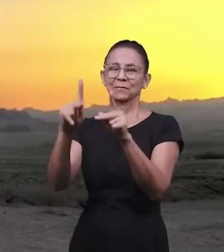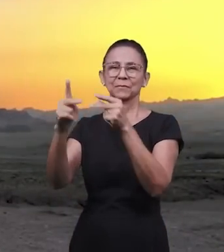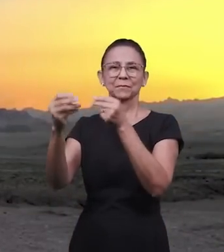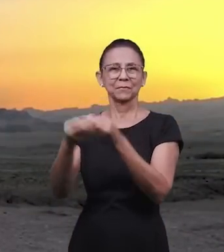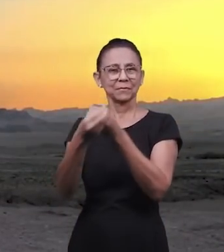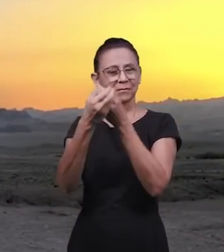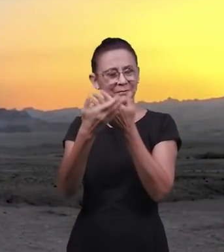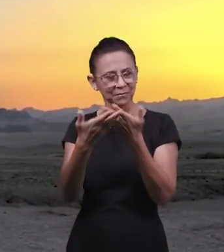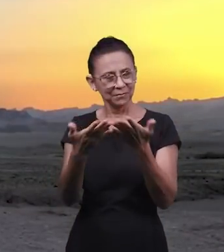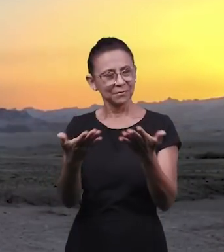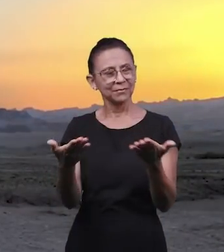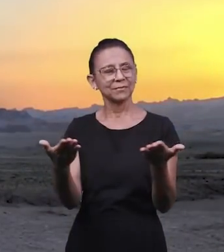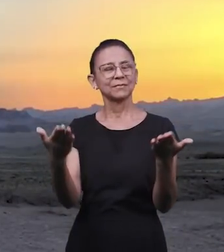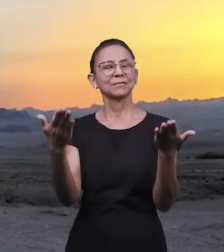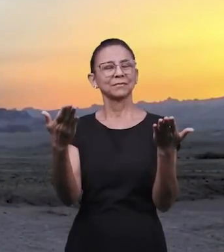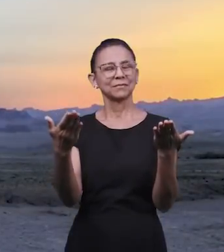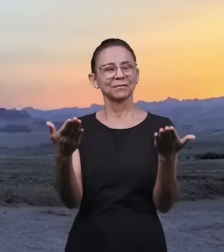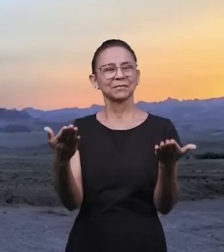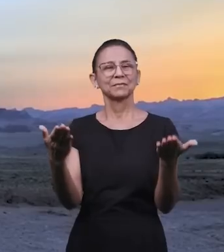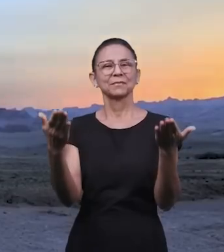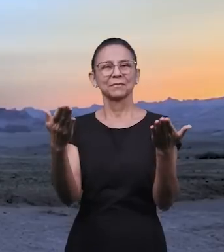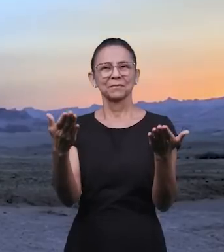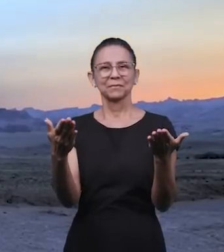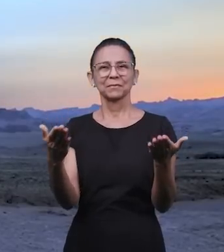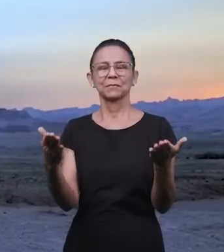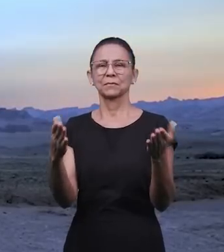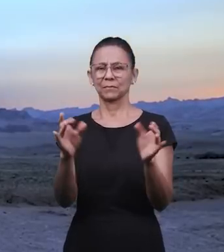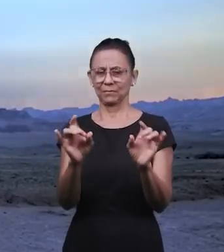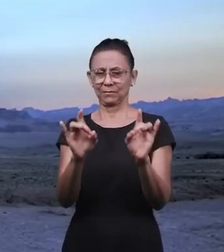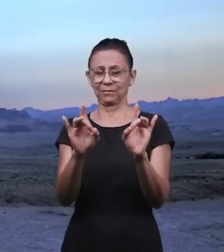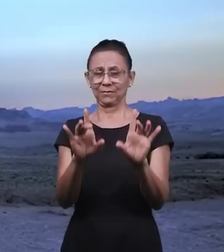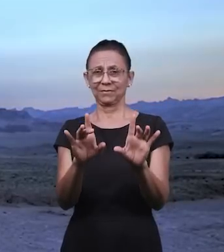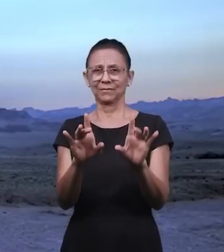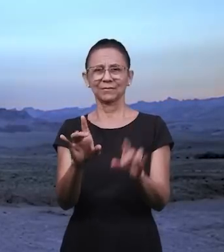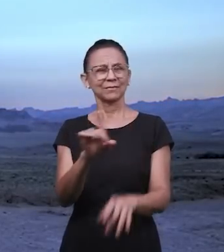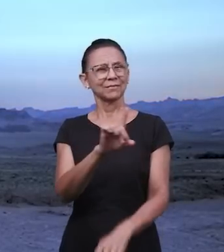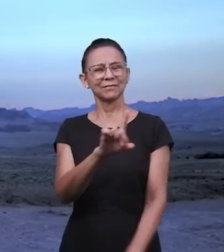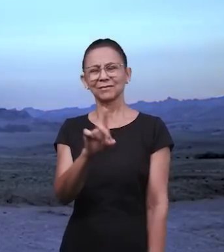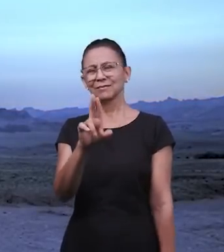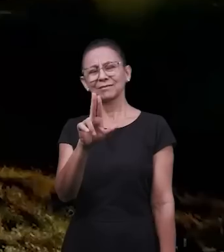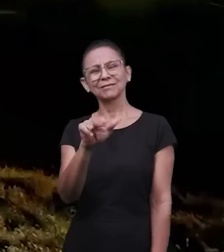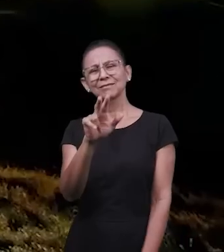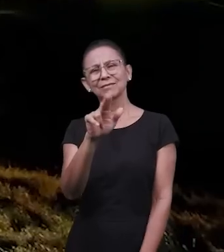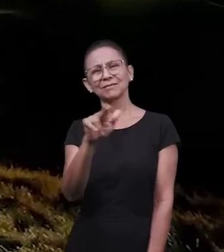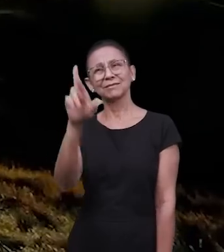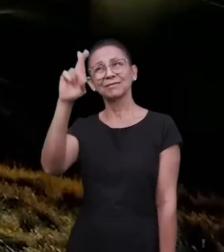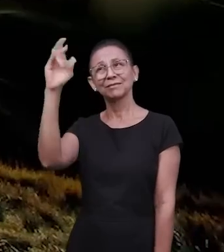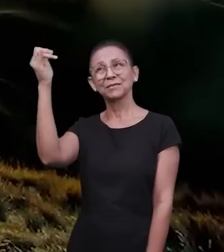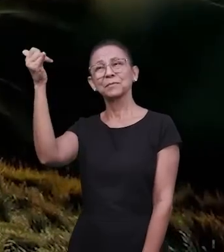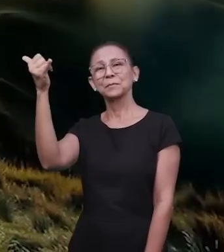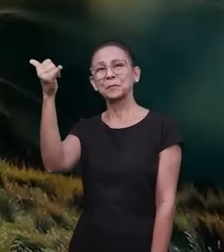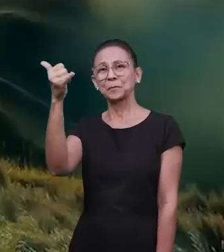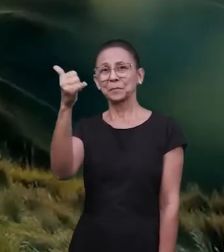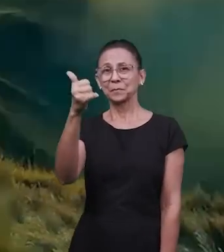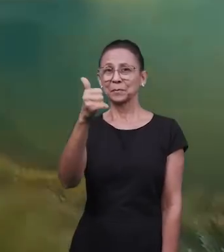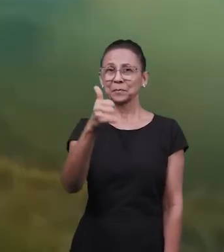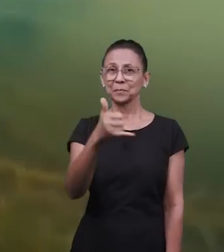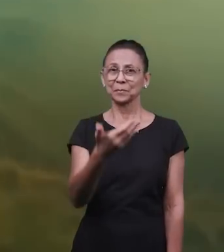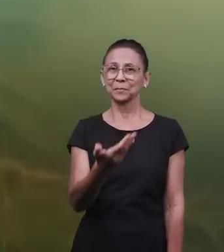A terra prometida te darei, a árvore